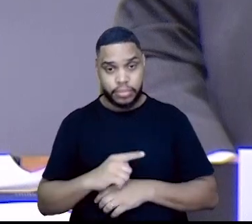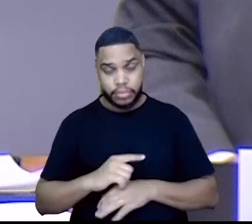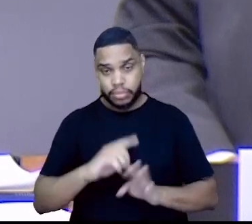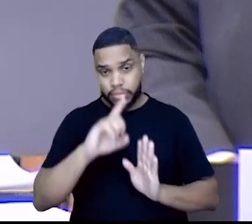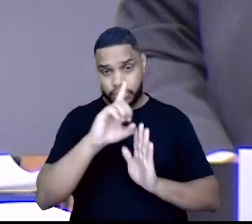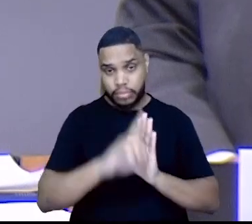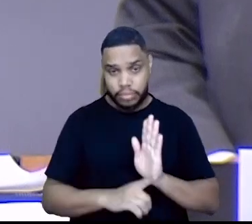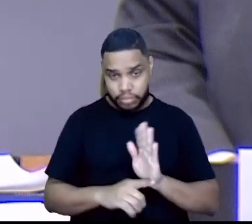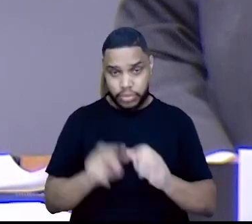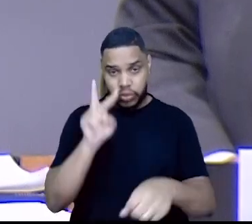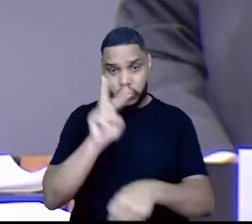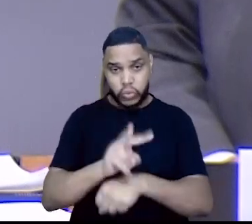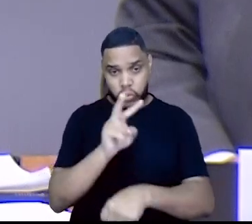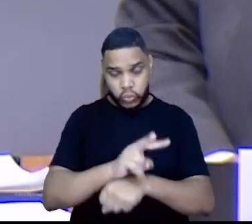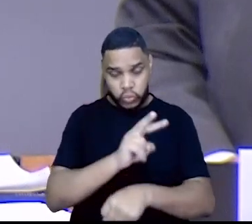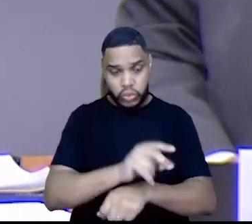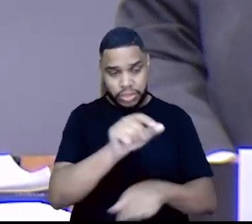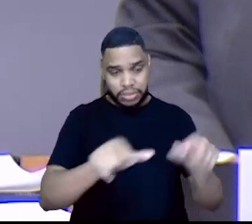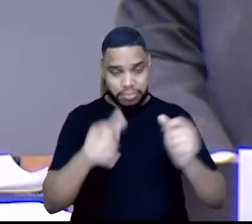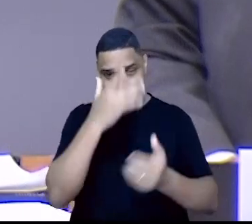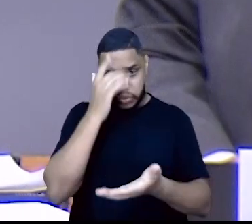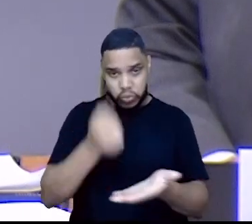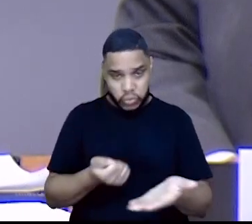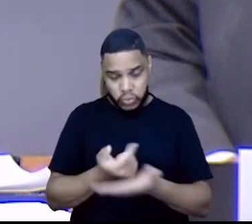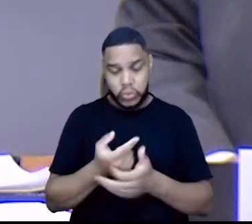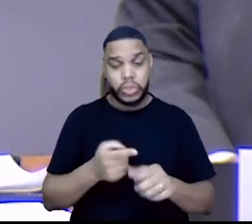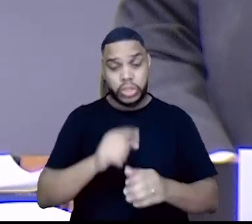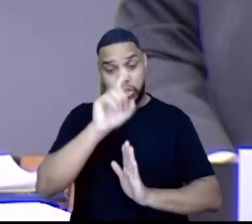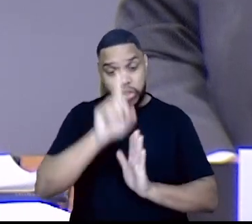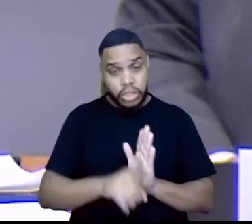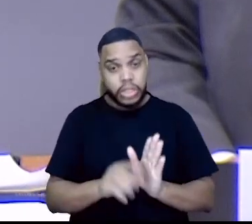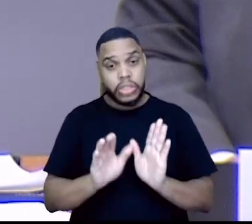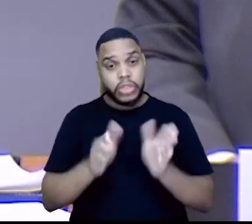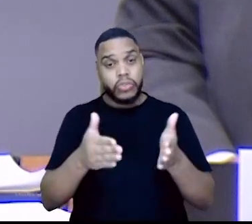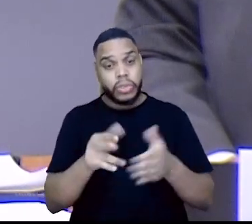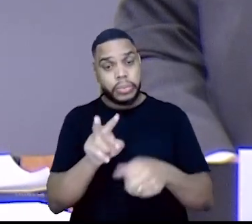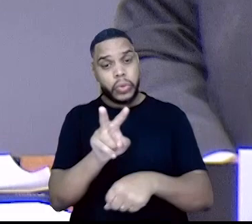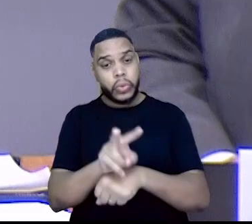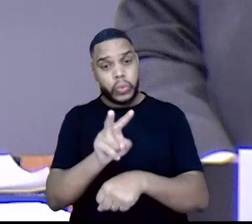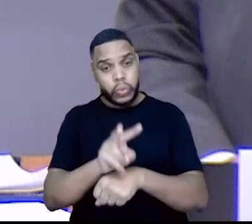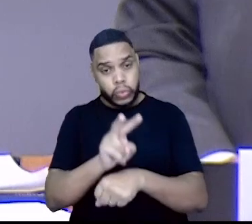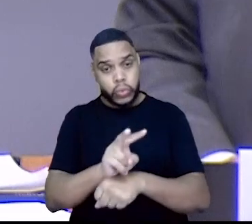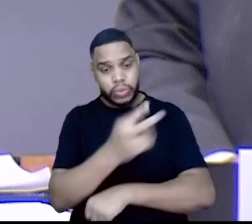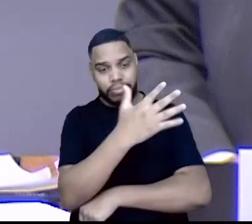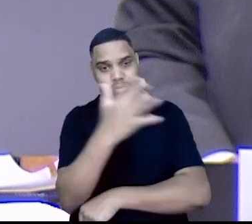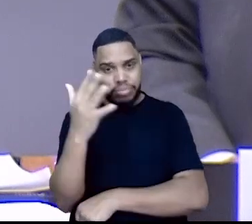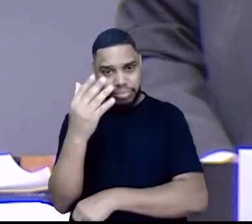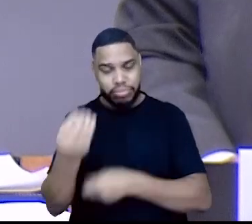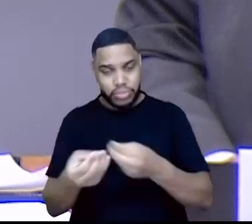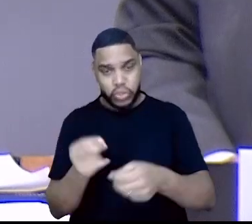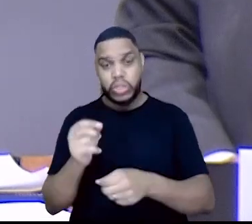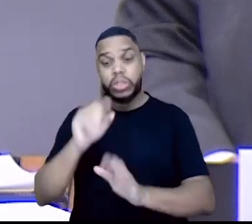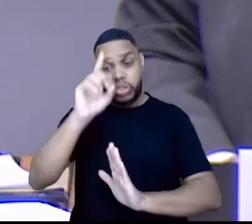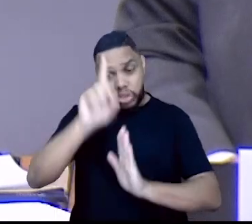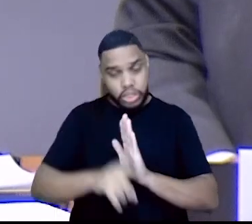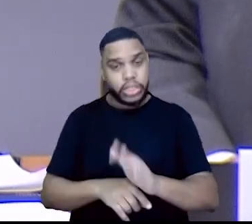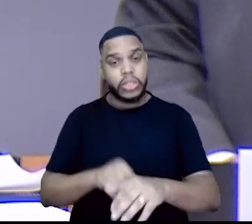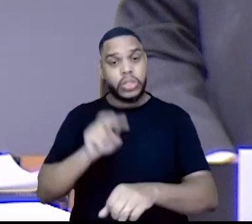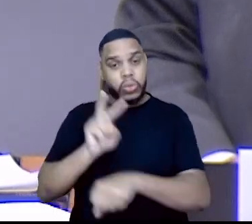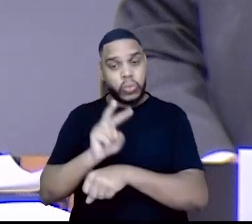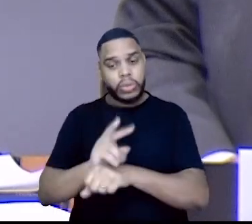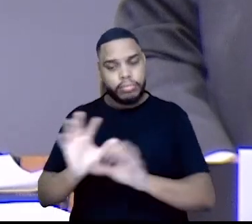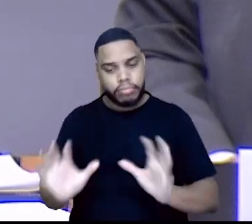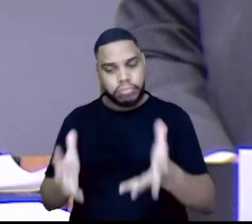de proteção do consumidor, direitos relativos à tutela ambiental, direitos relativos à promoção da